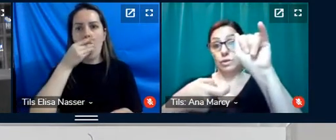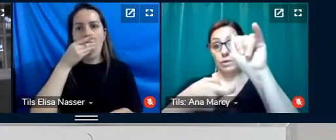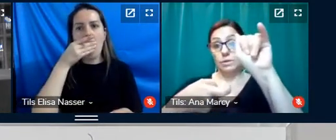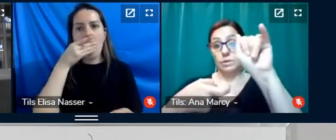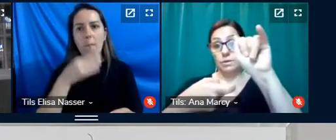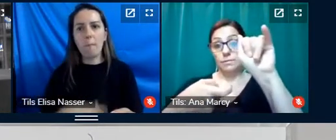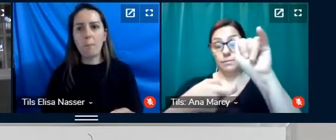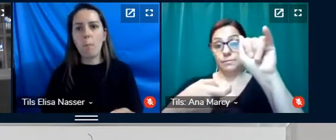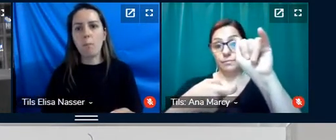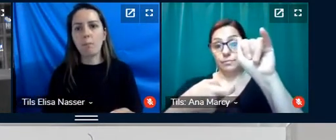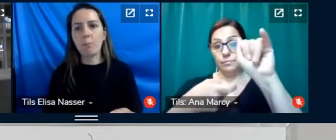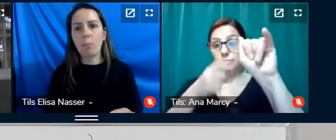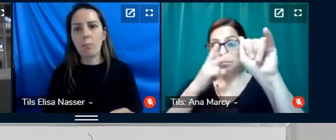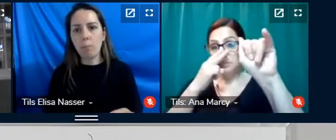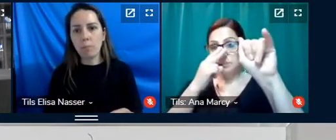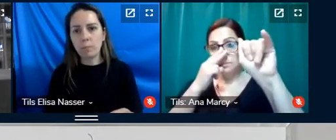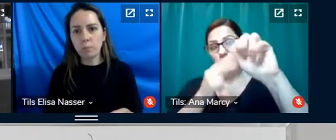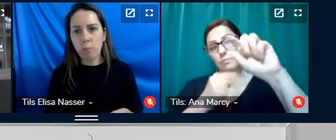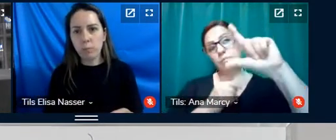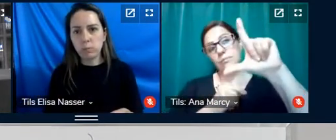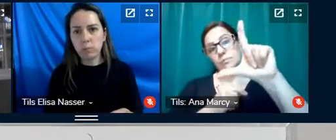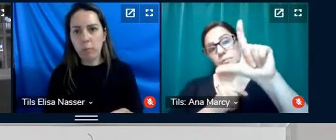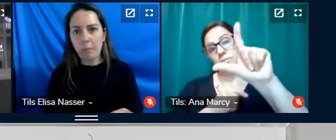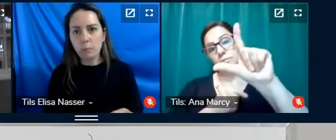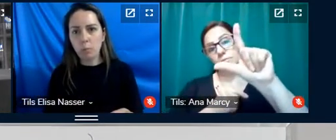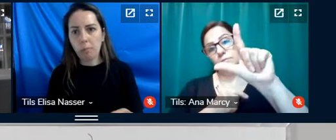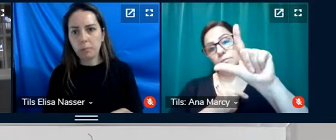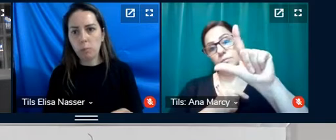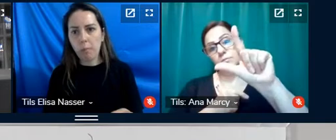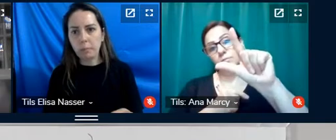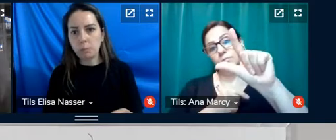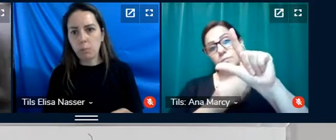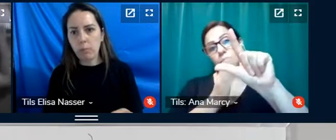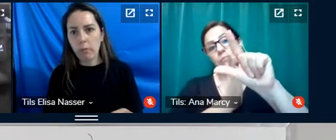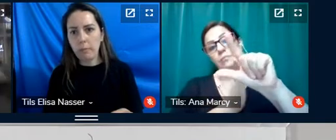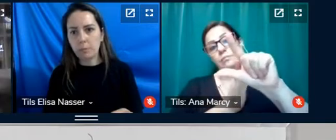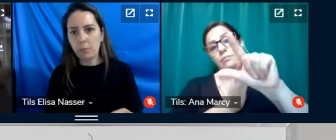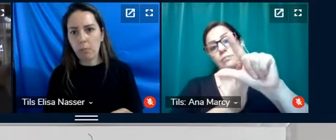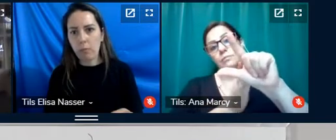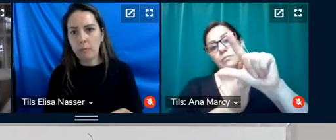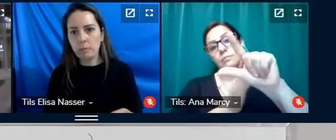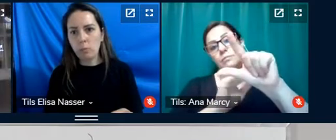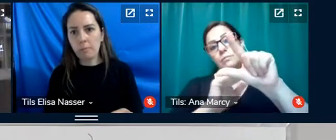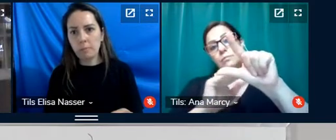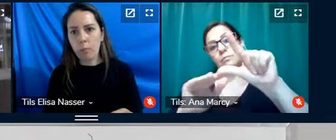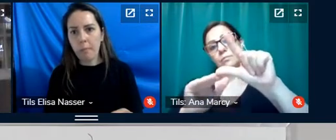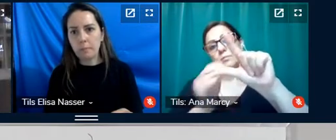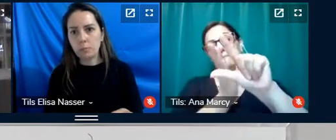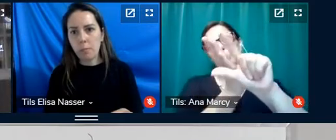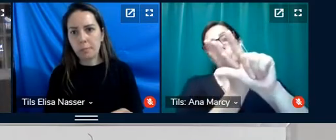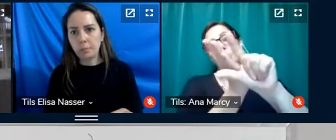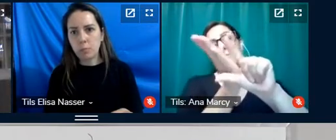força. F. E o ângulo alfa.